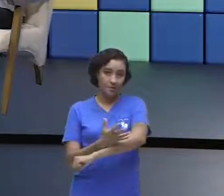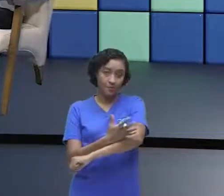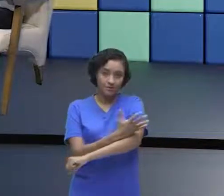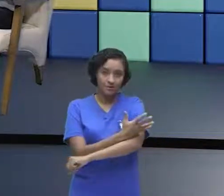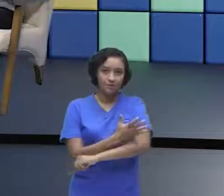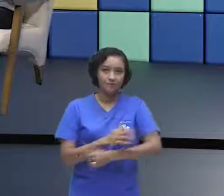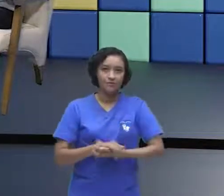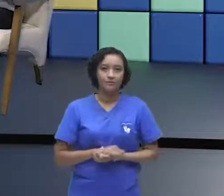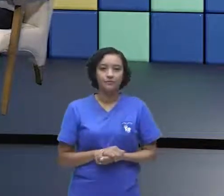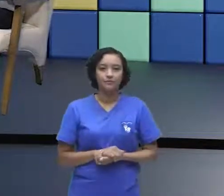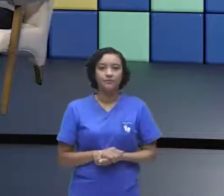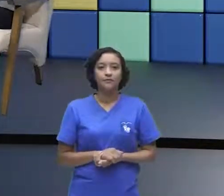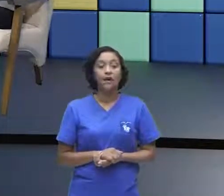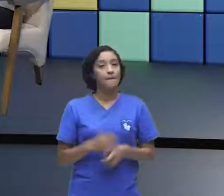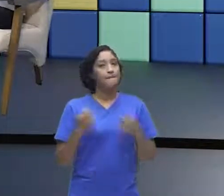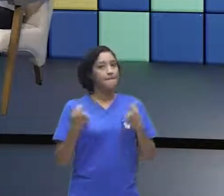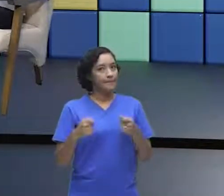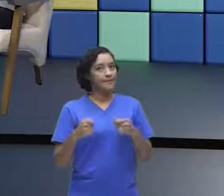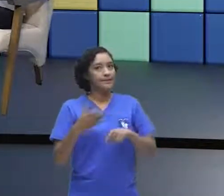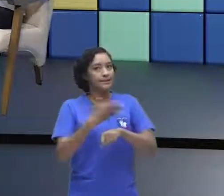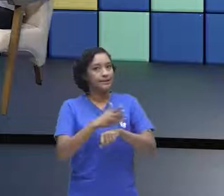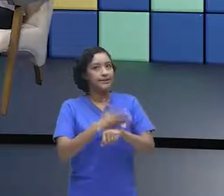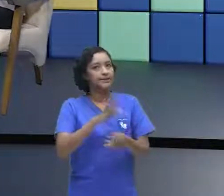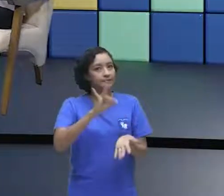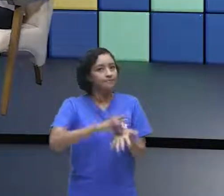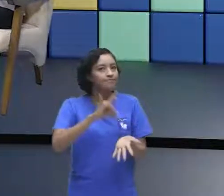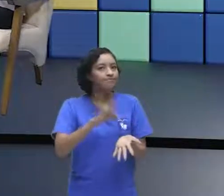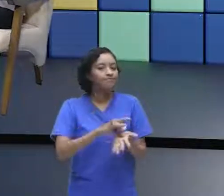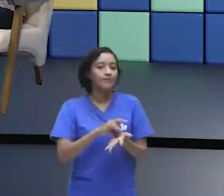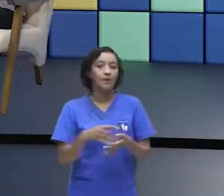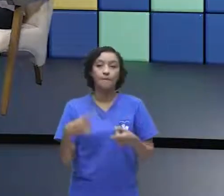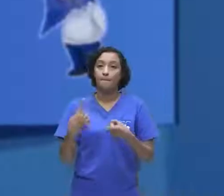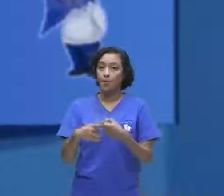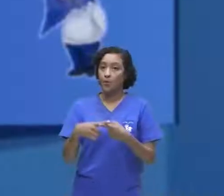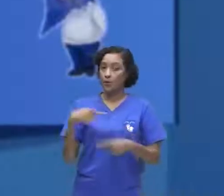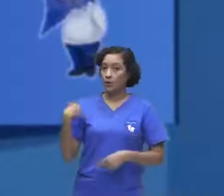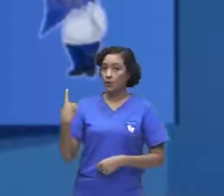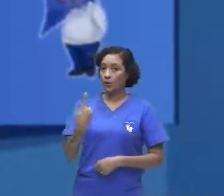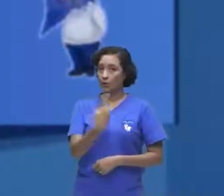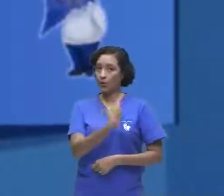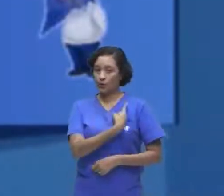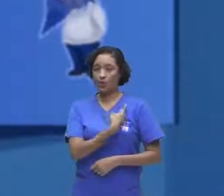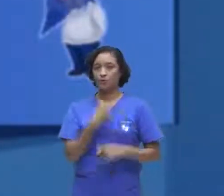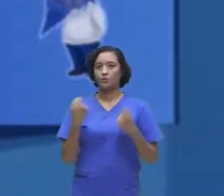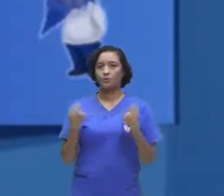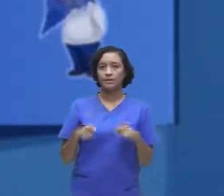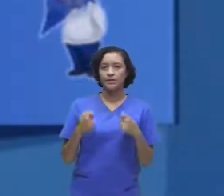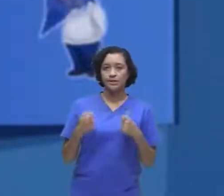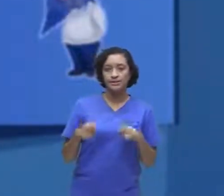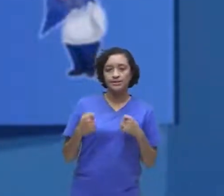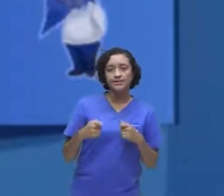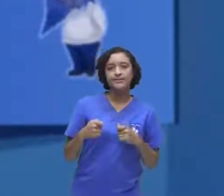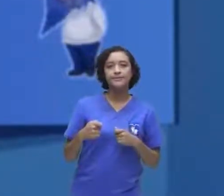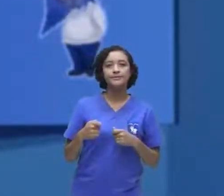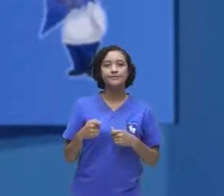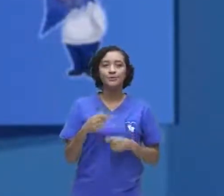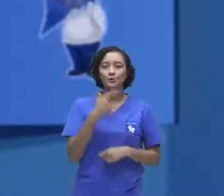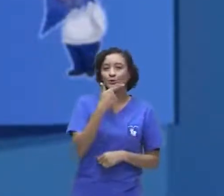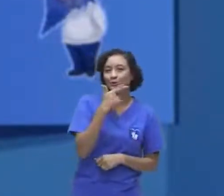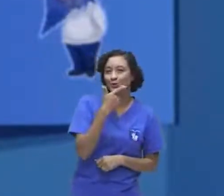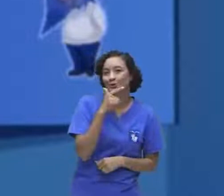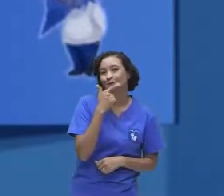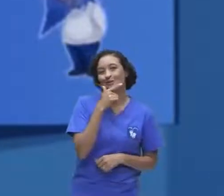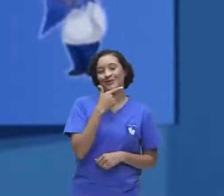em prática, né, Exatamente. Sabrina? Porque assim, a gente tem que procurar ter esse bom humor,